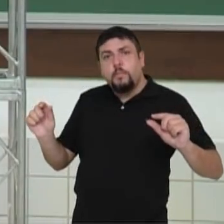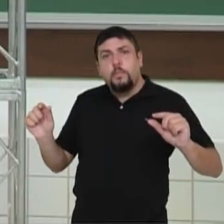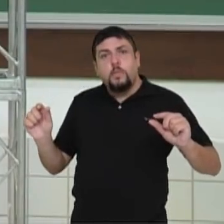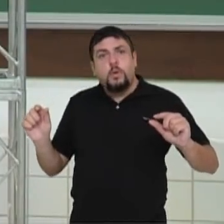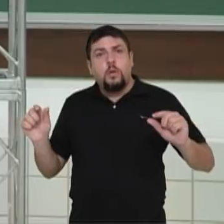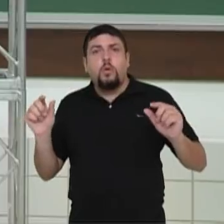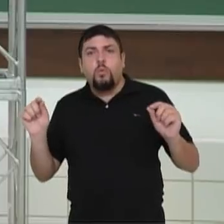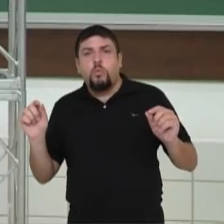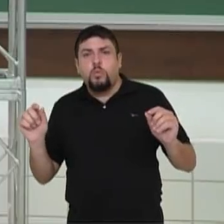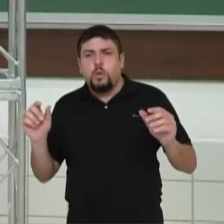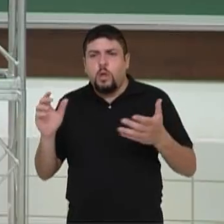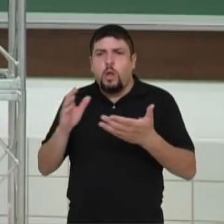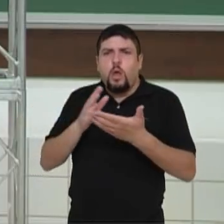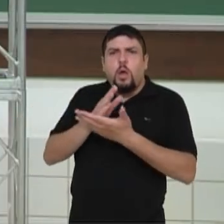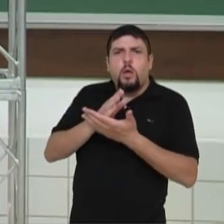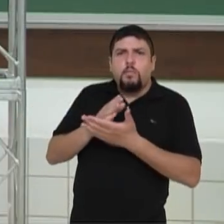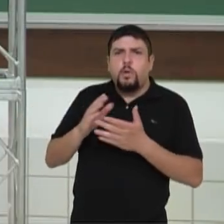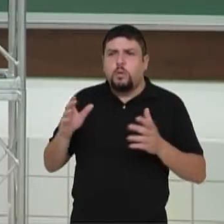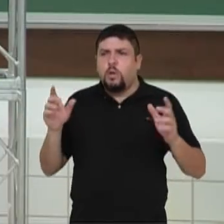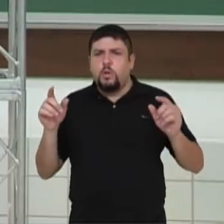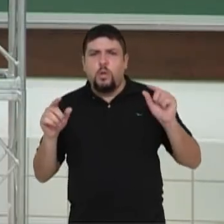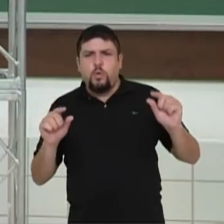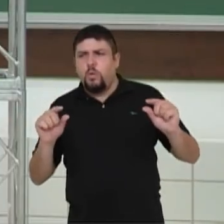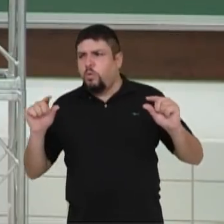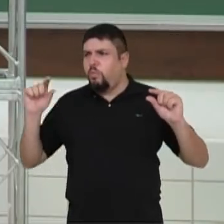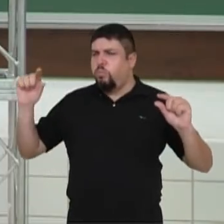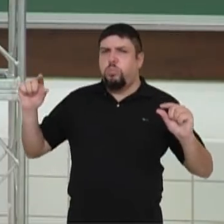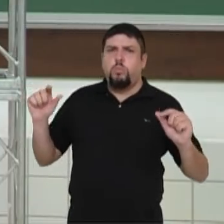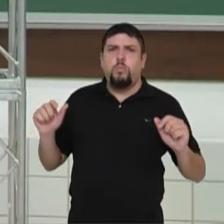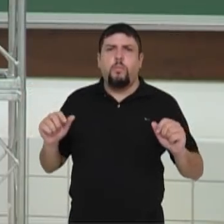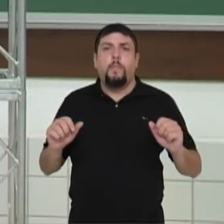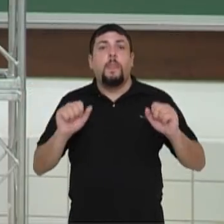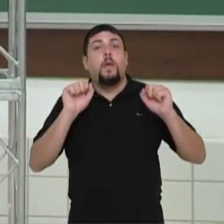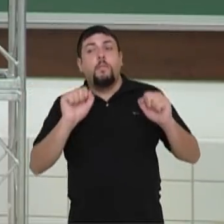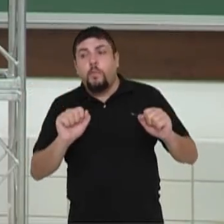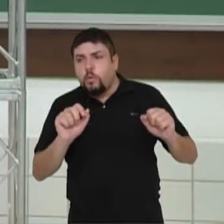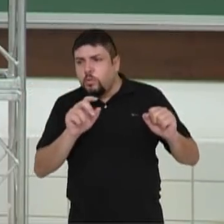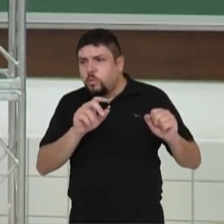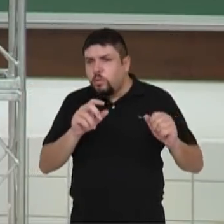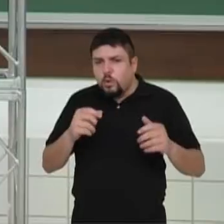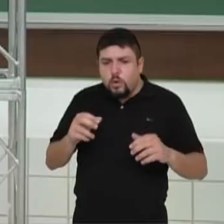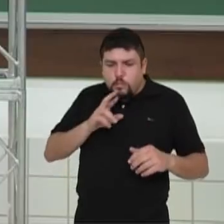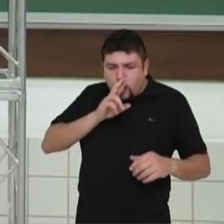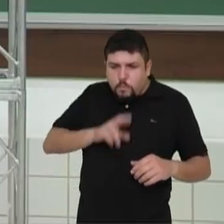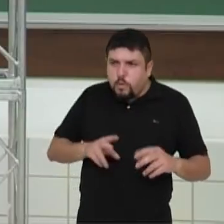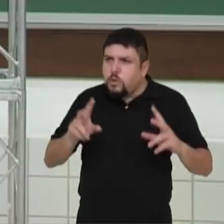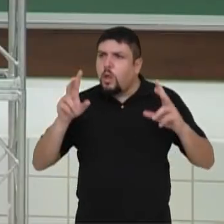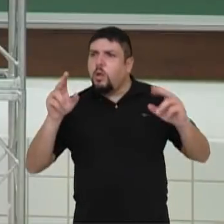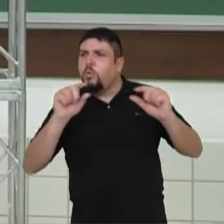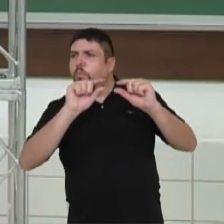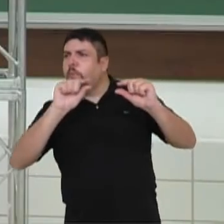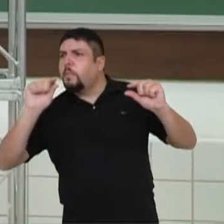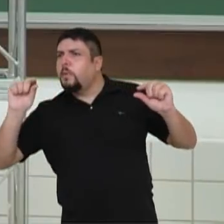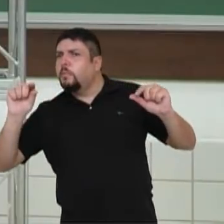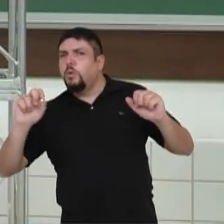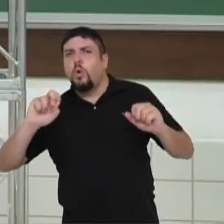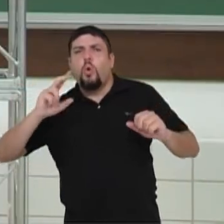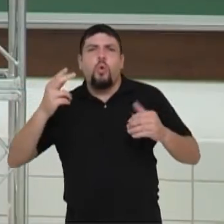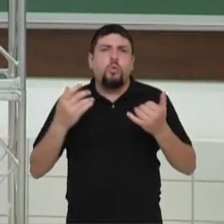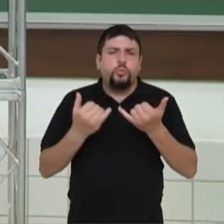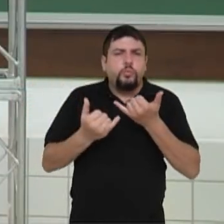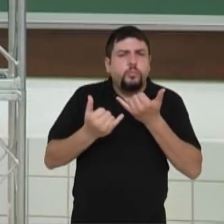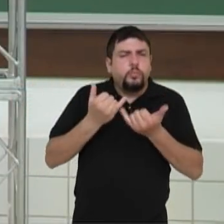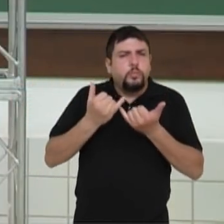maior, tá? Esse valor, ele pode ser exatamente um dos valores do rol, ou não, ele pode ser um valor aproximado aí com casas